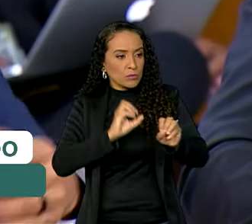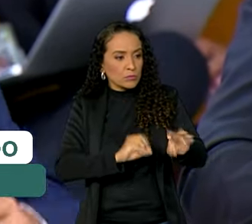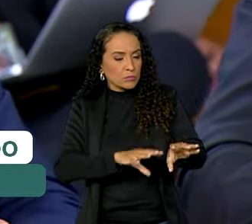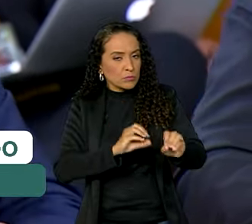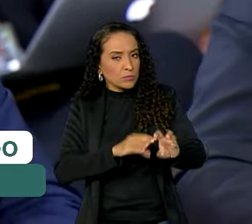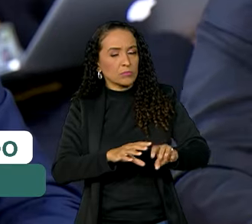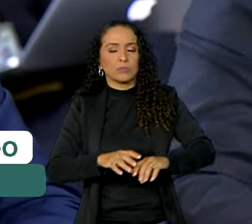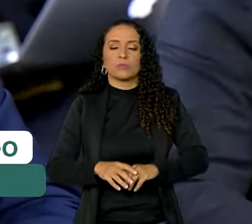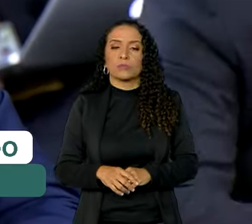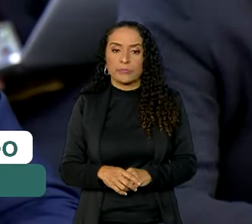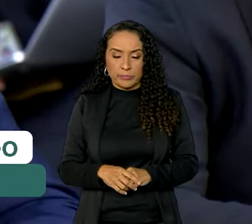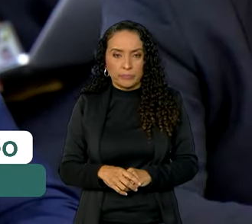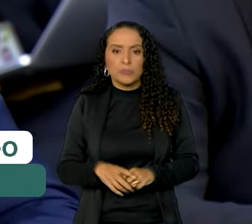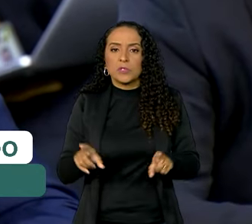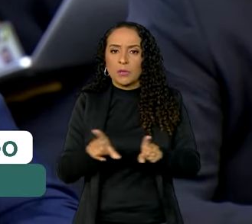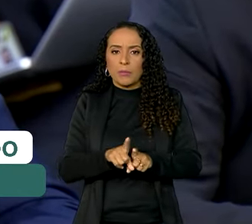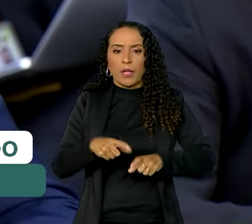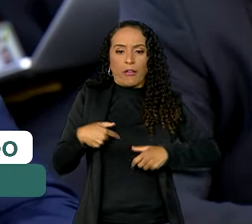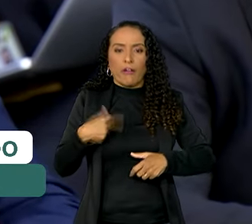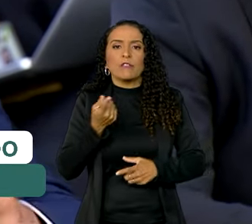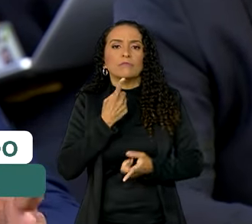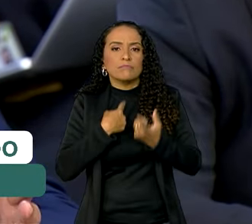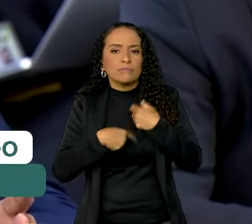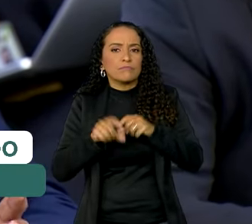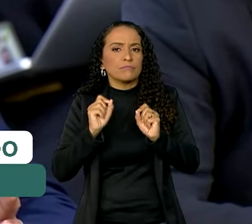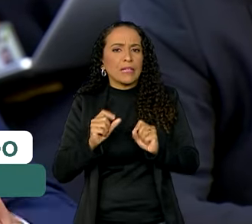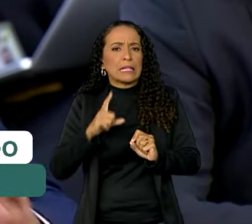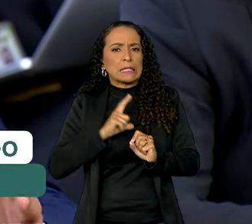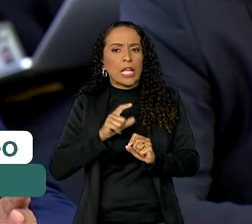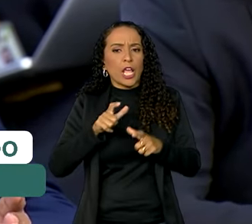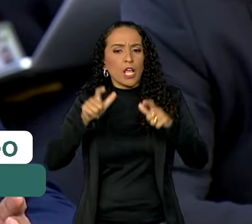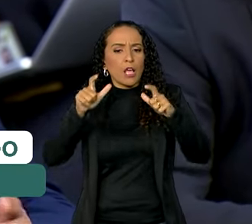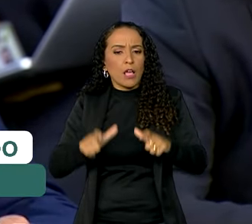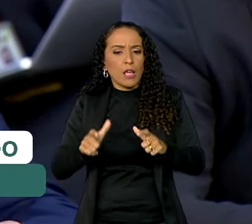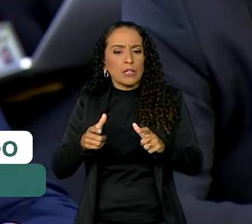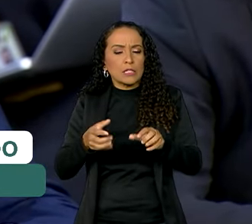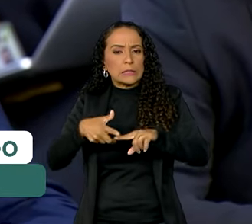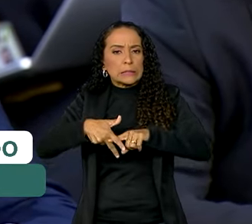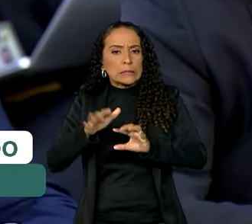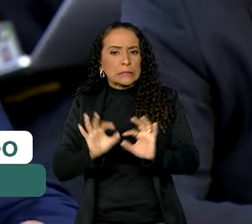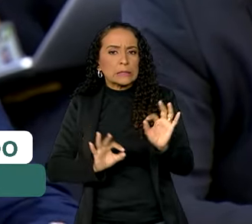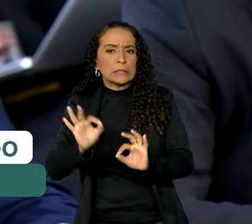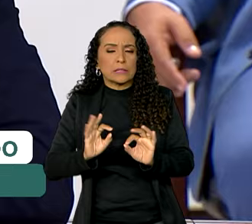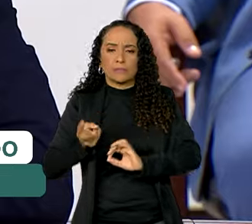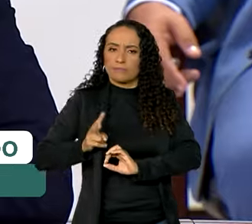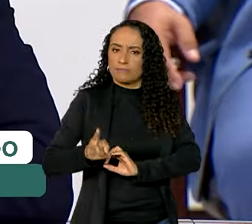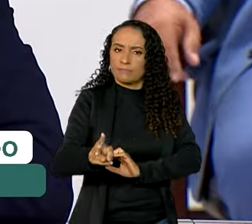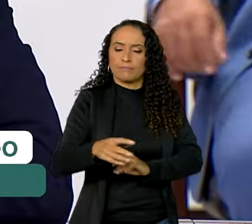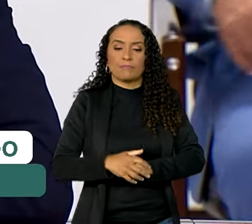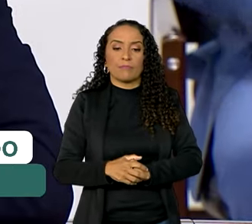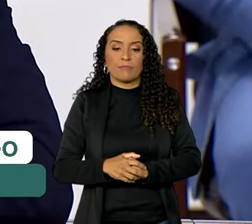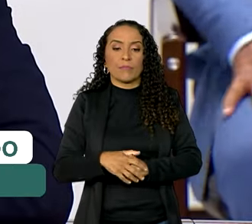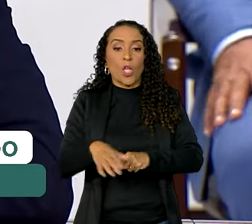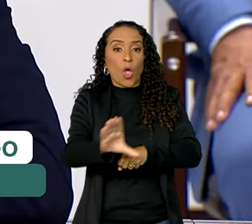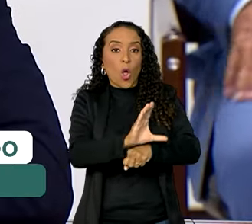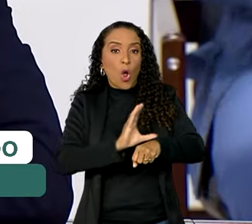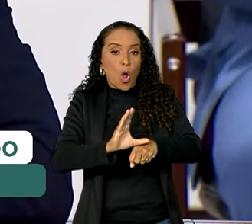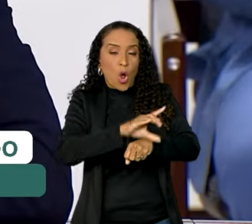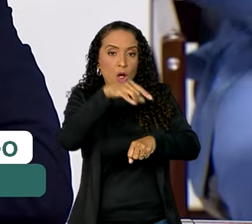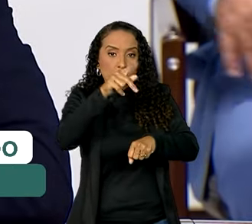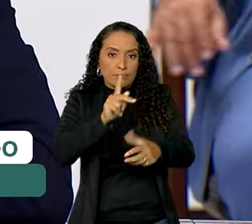educação, nós também gostaríamos de que houvesse um espaço de concertação permanente.